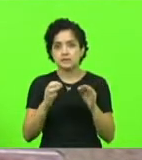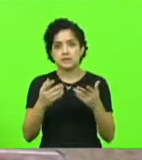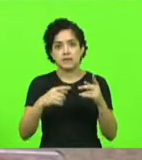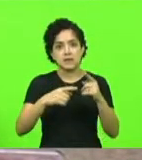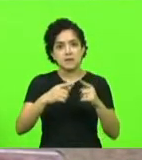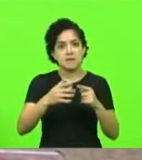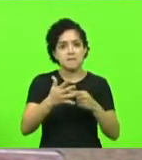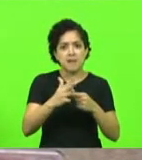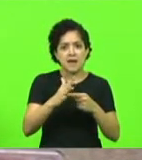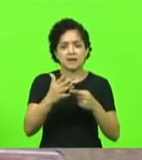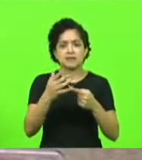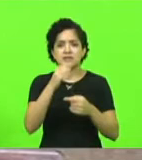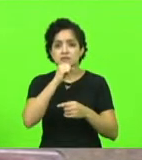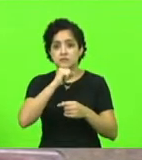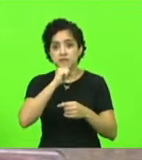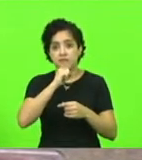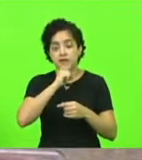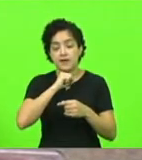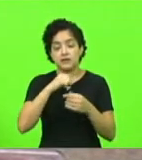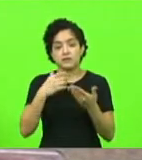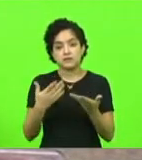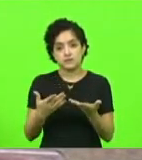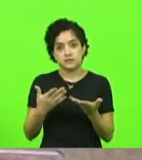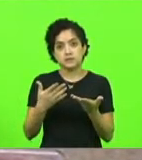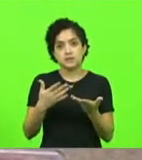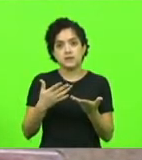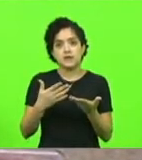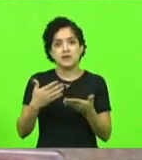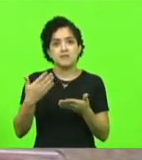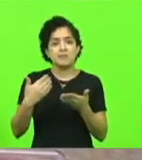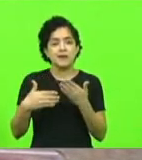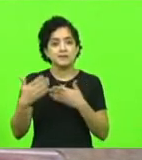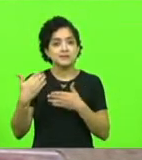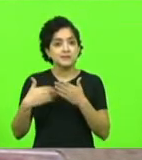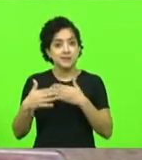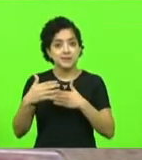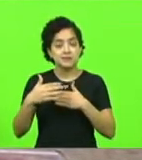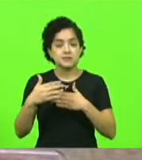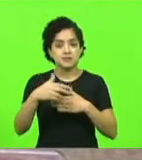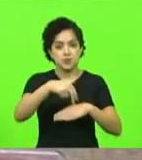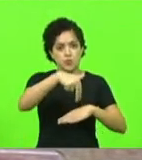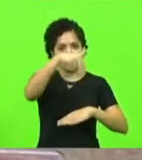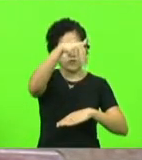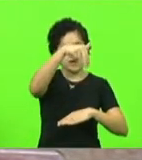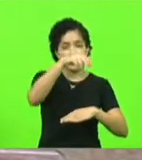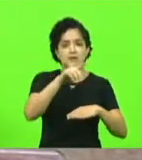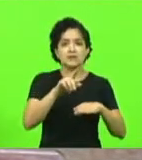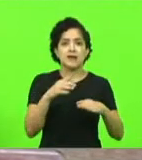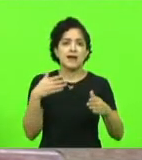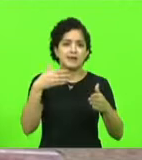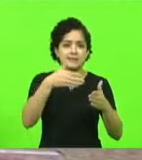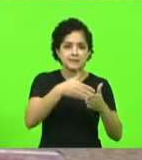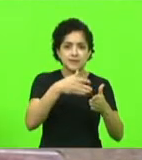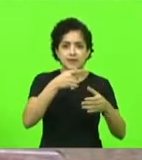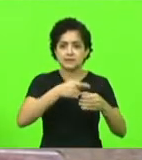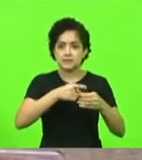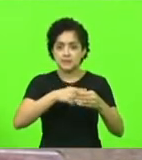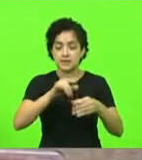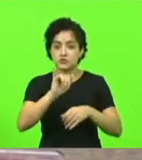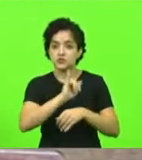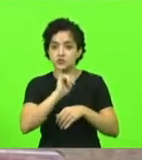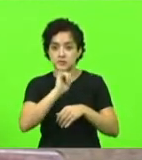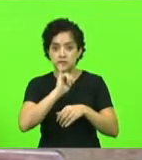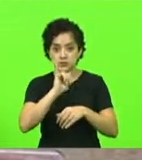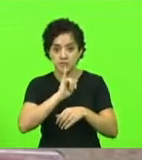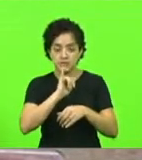tudo, mas nós tínhamos, desde o Alto Vale até Itajaí, Porto, até um pouquinho, quase na divisa